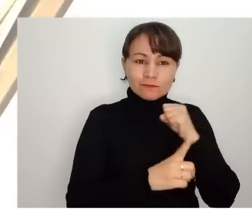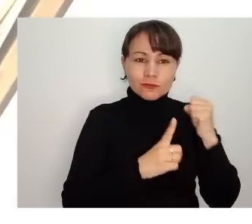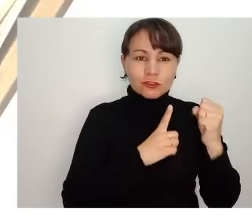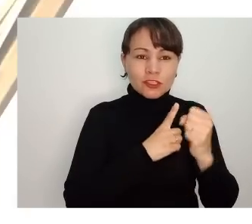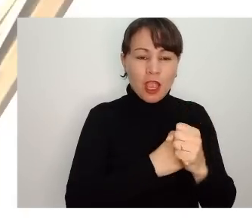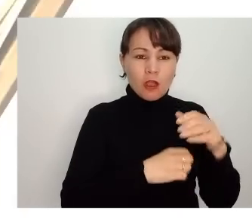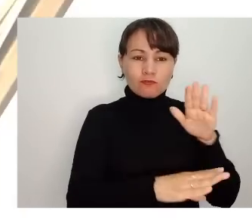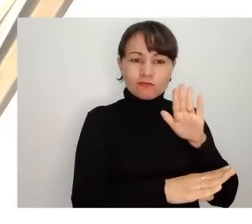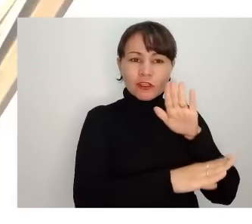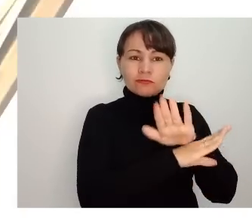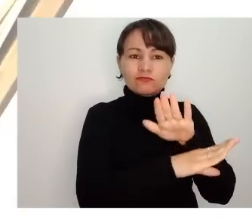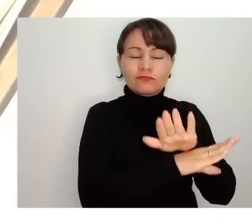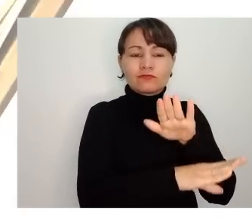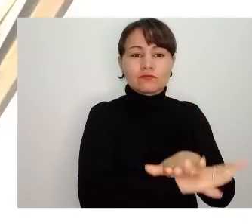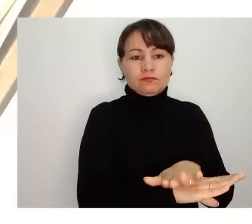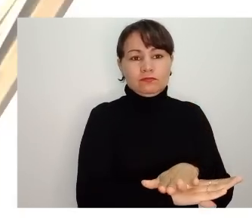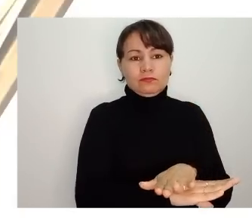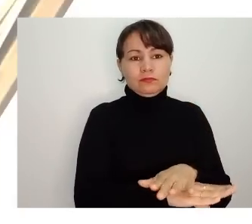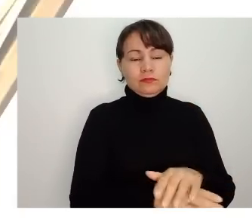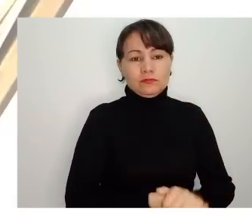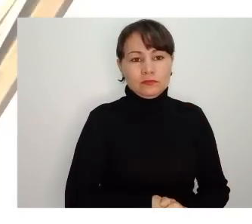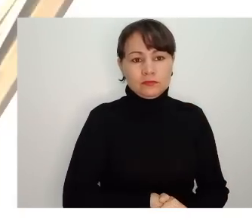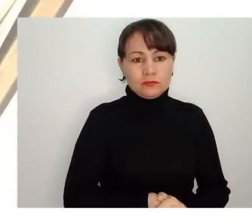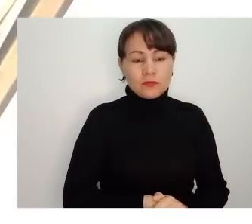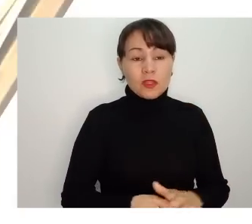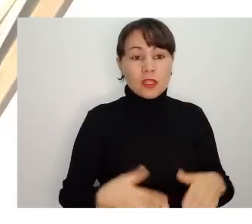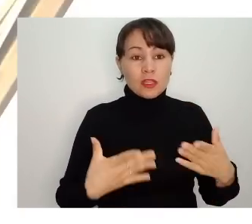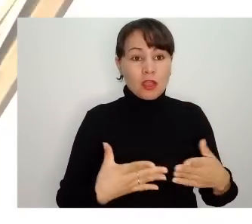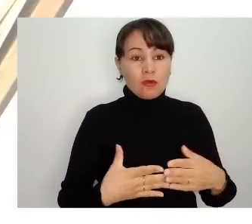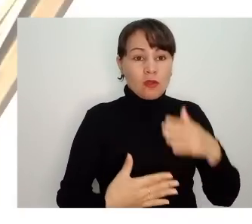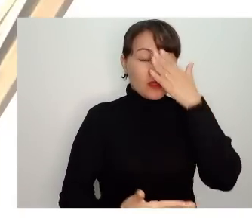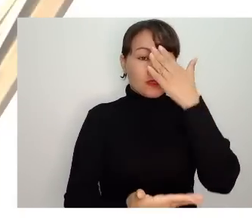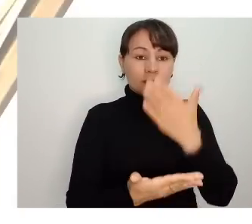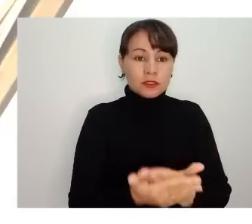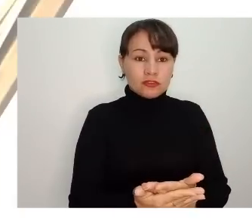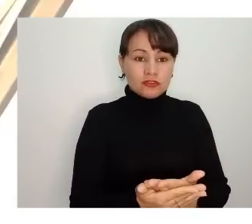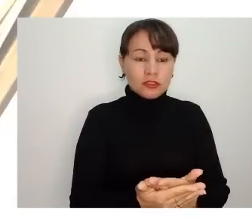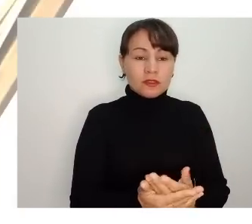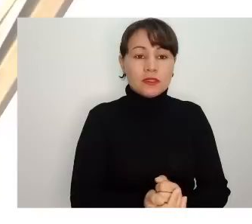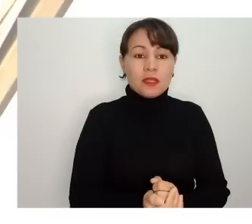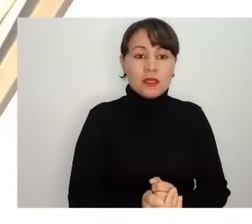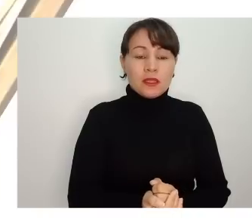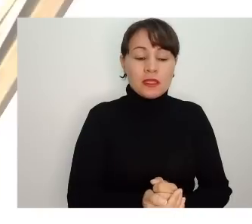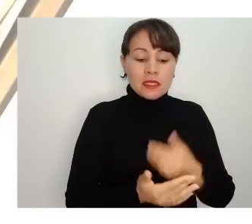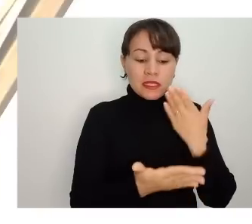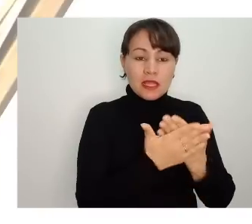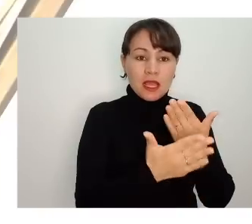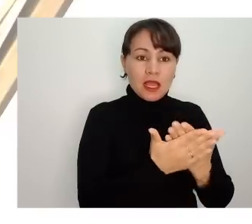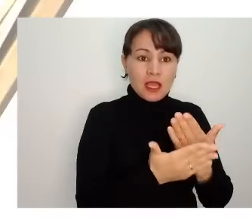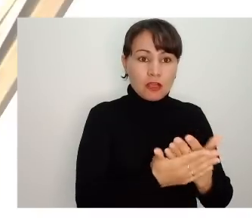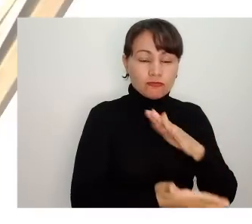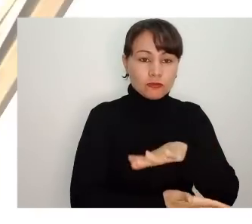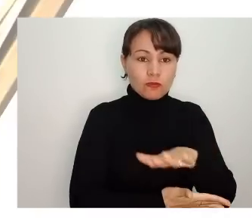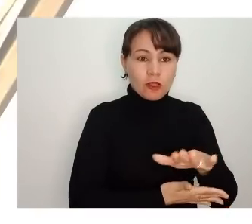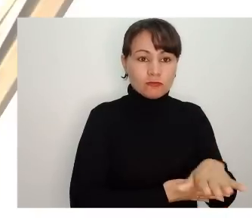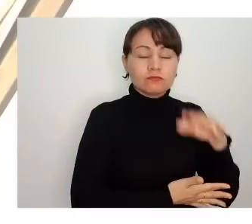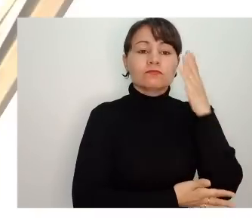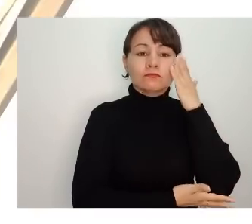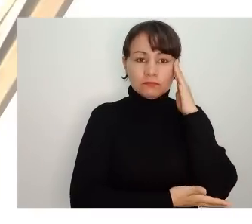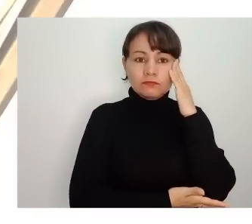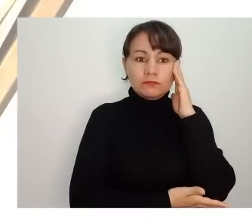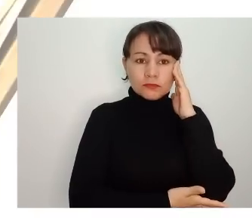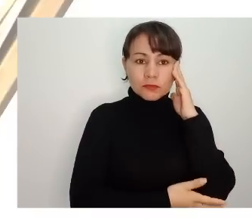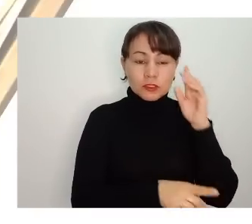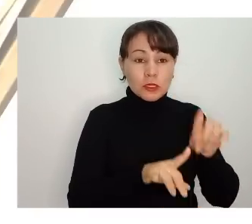solitário para um aprendizado eficaz. Então, ele confirma que durante a aula, o aluno ele